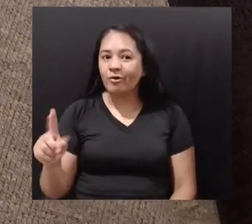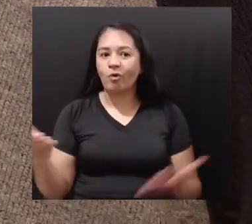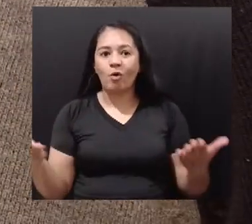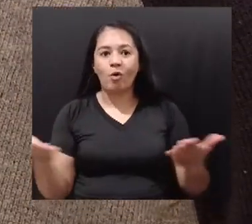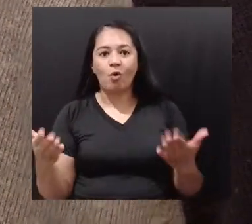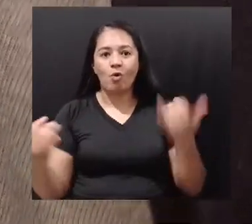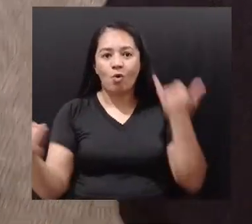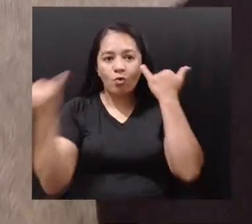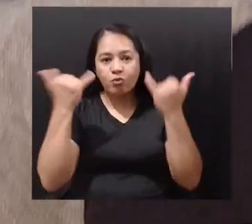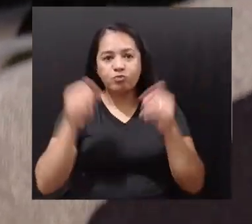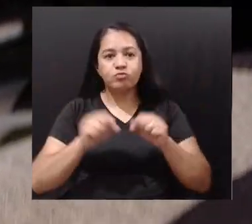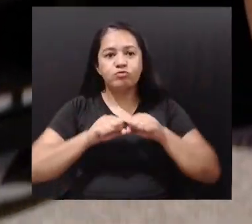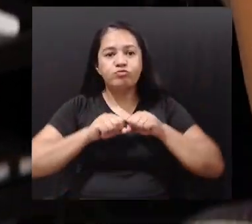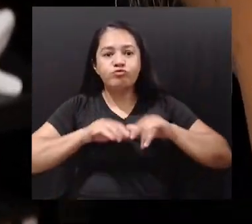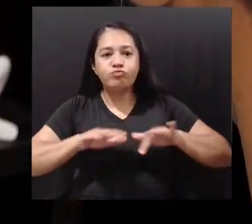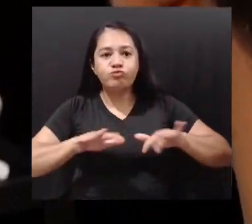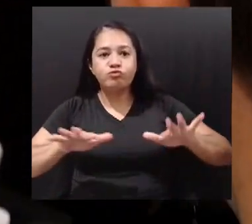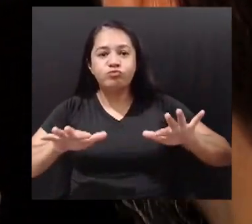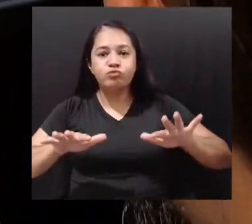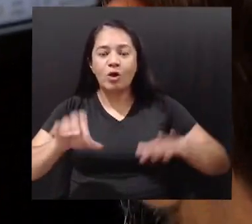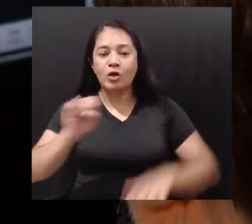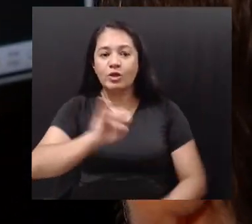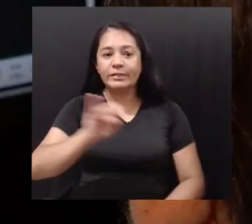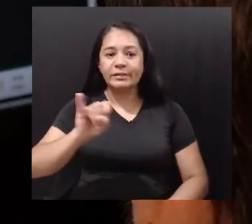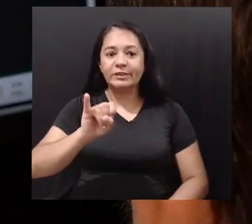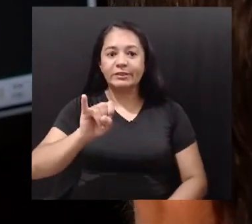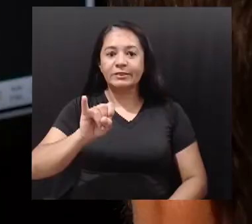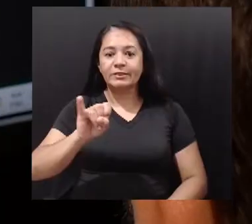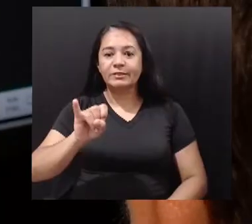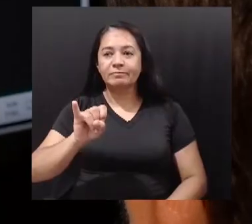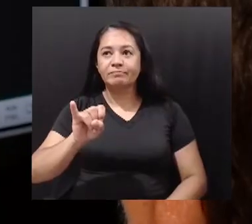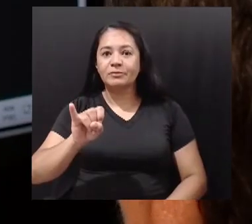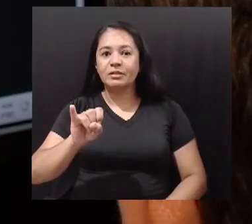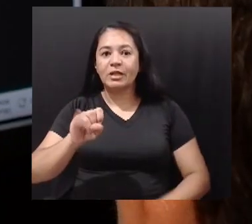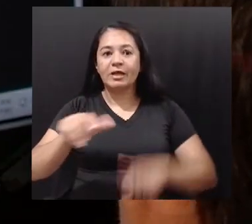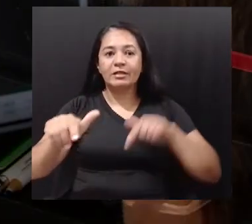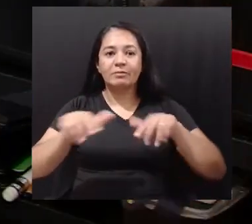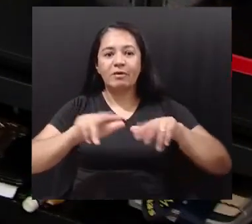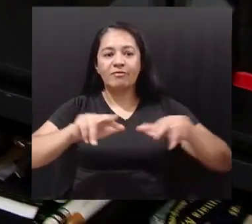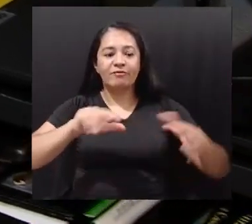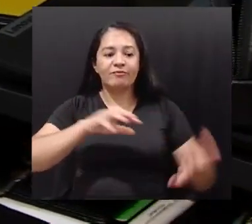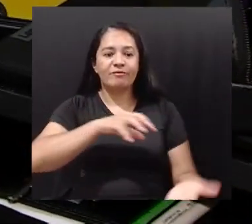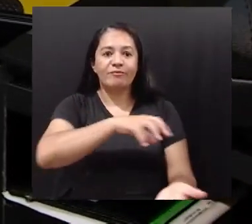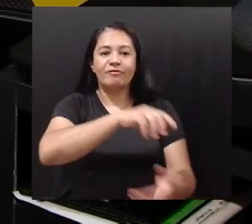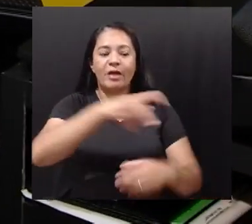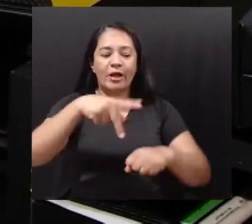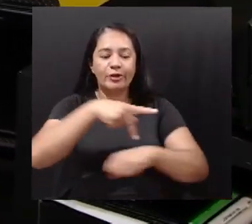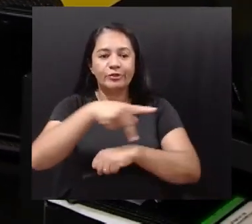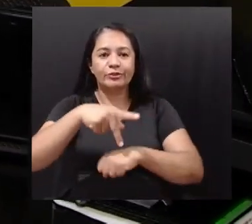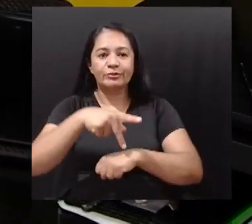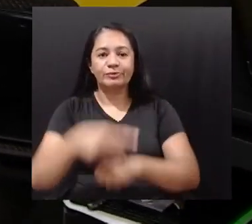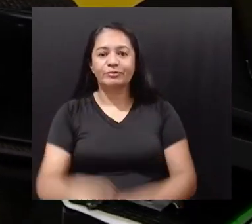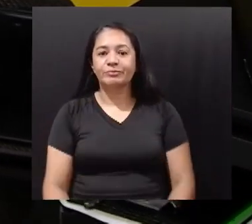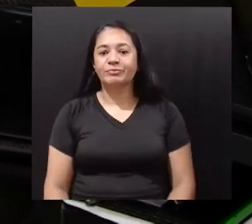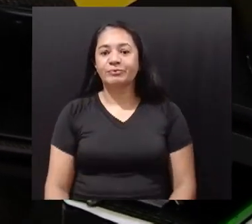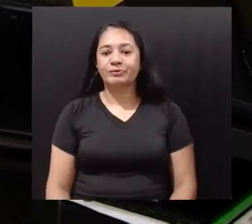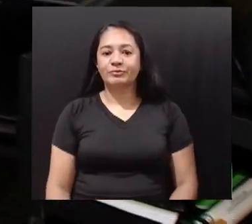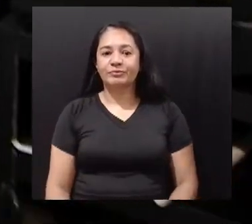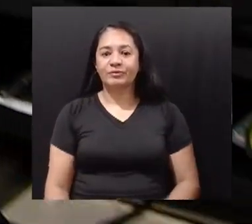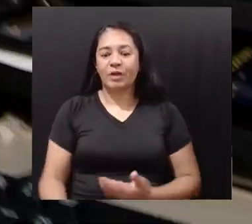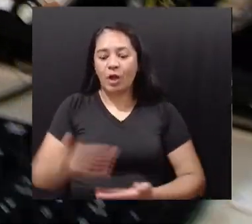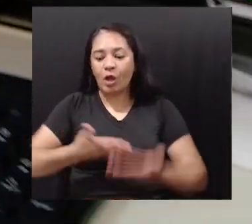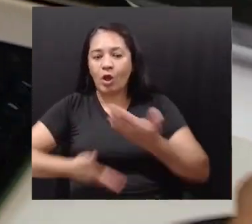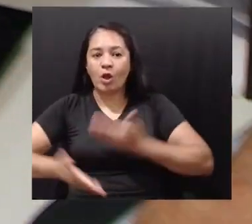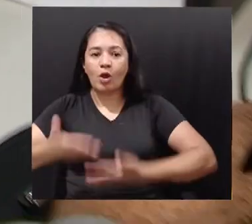trafegam também entre instituições que operam em diversos países, então, o que a gente chama de compartilhamento